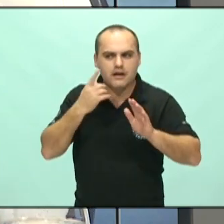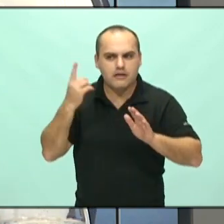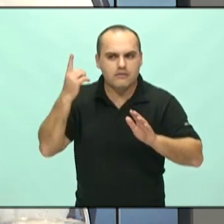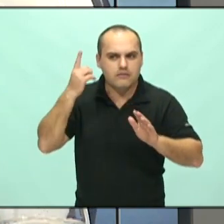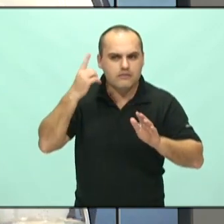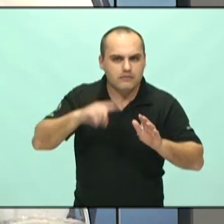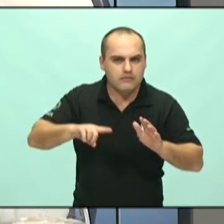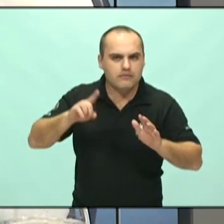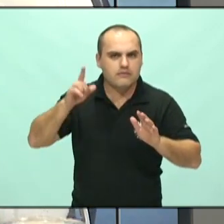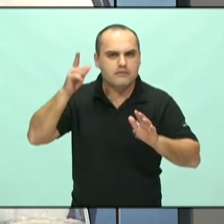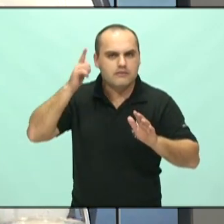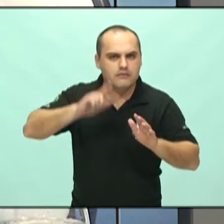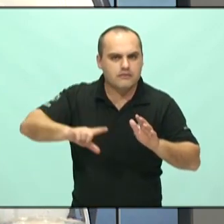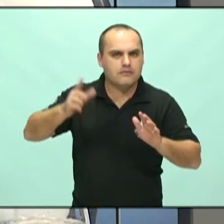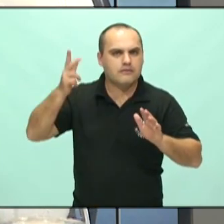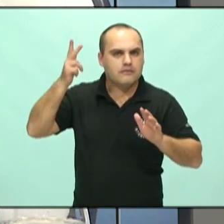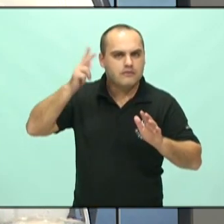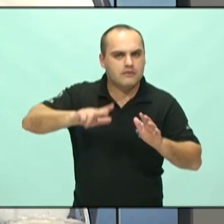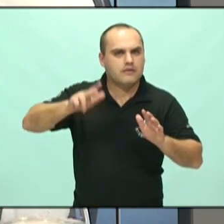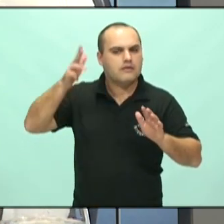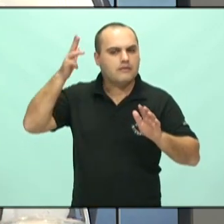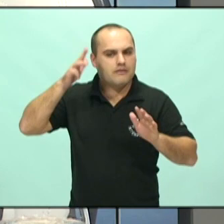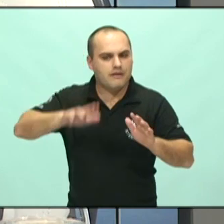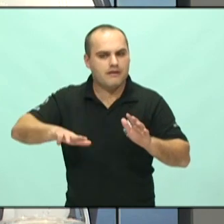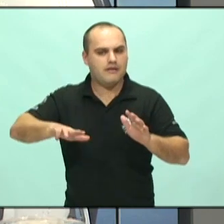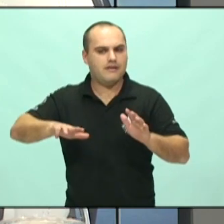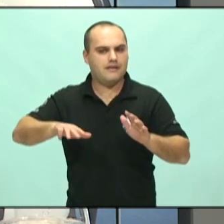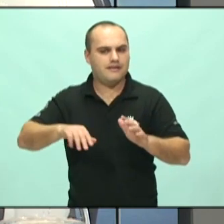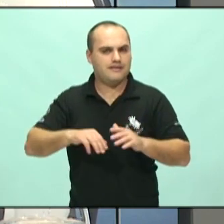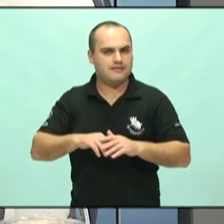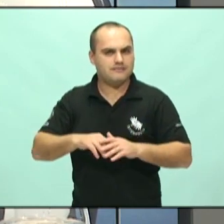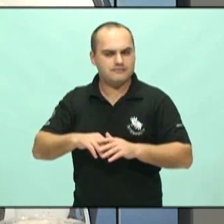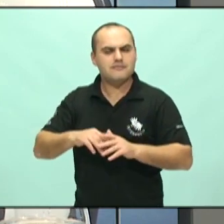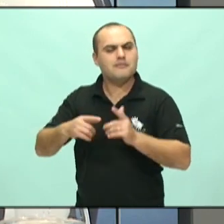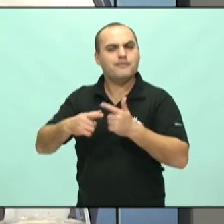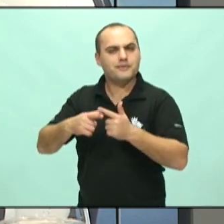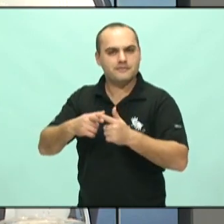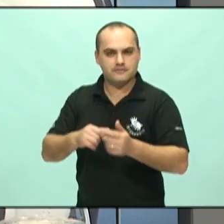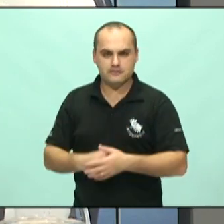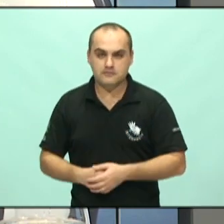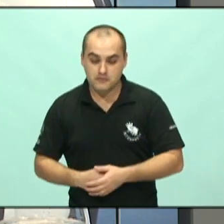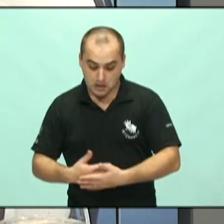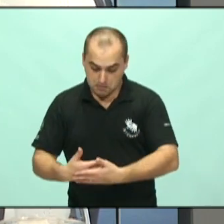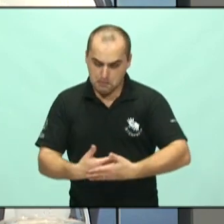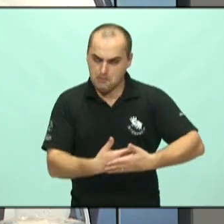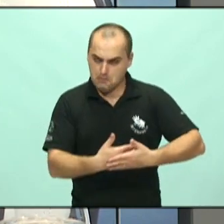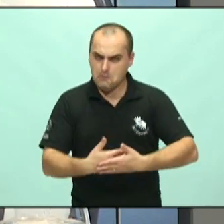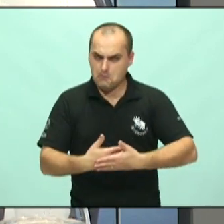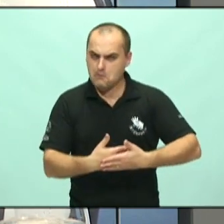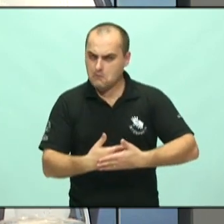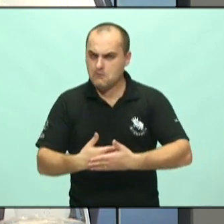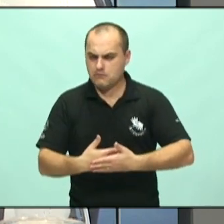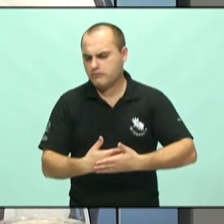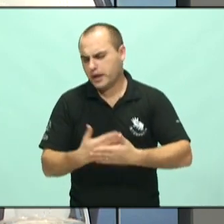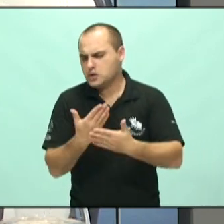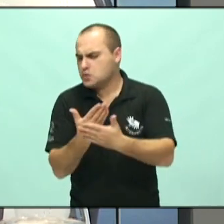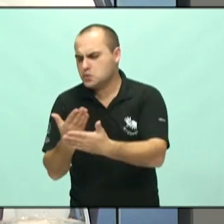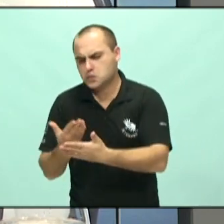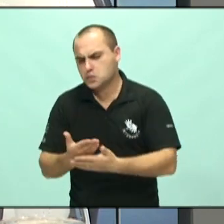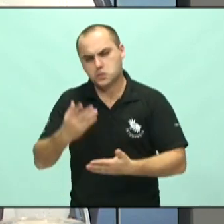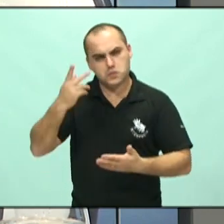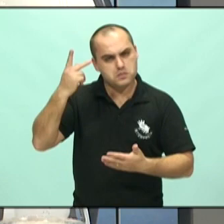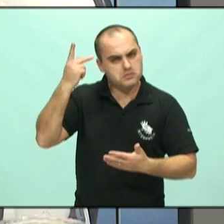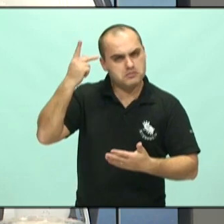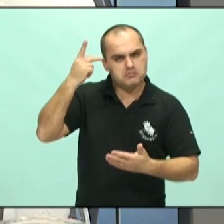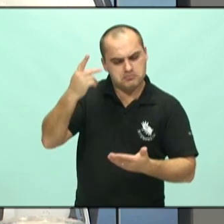aposta muito nisso, assim, porque os bebês, desde pequeno, isso são estudos da psicologia, da educação, que vão dando